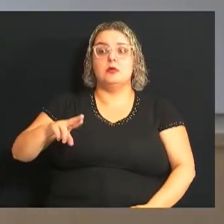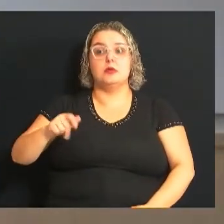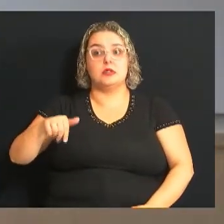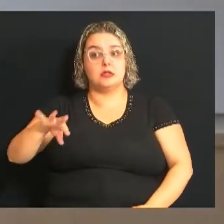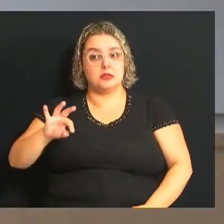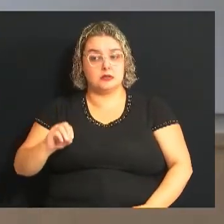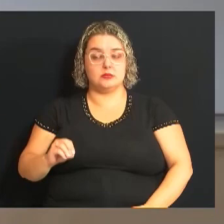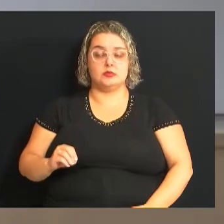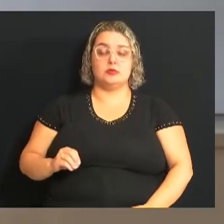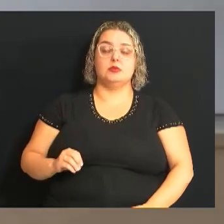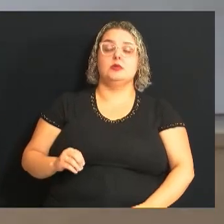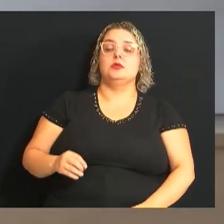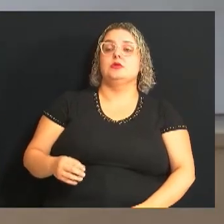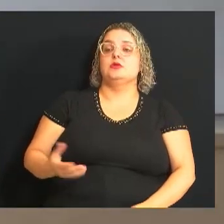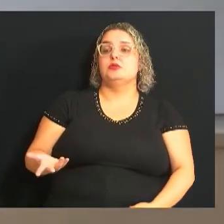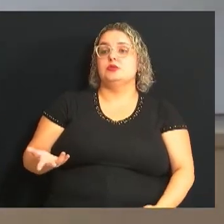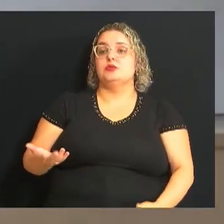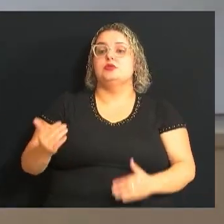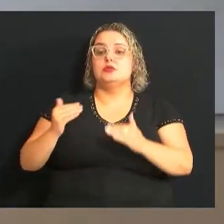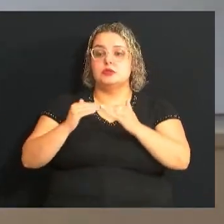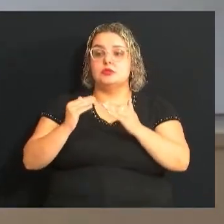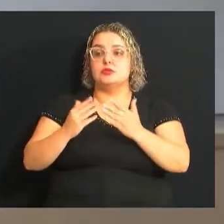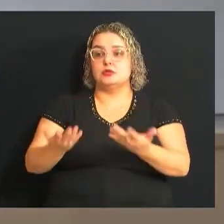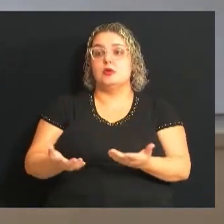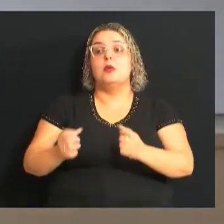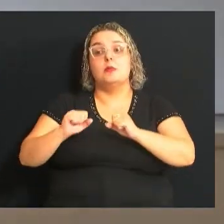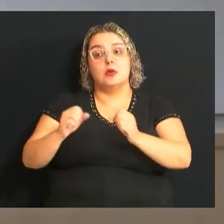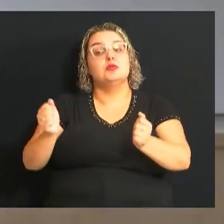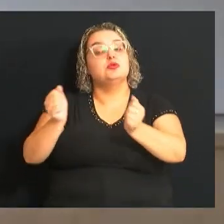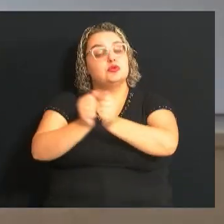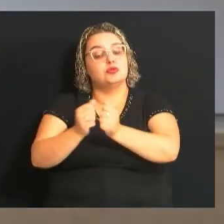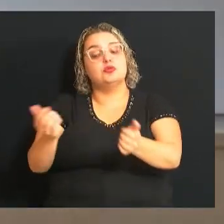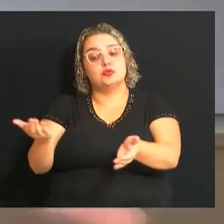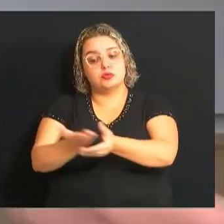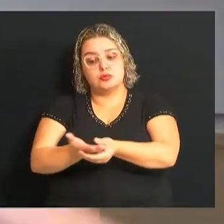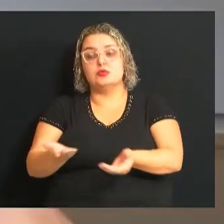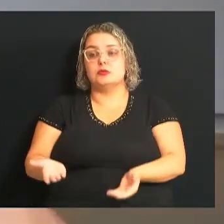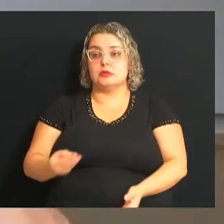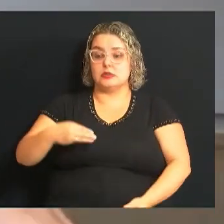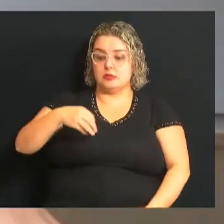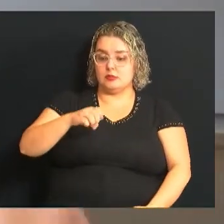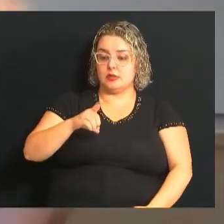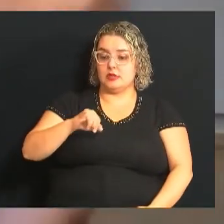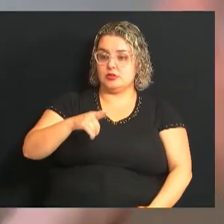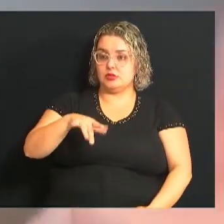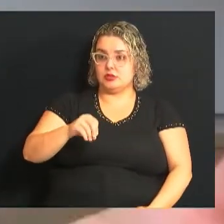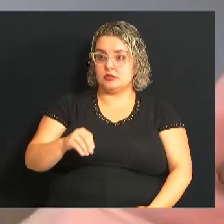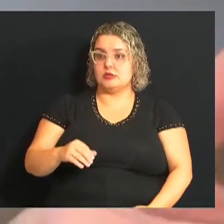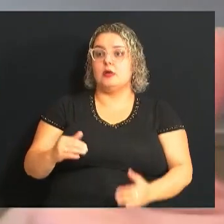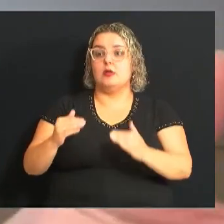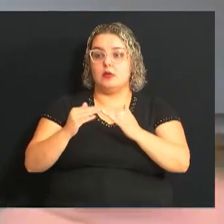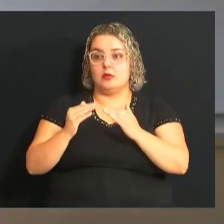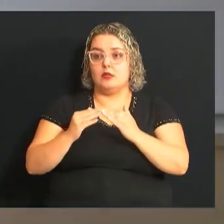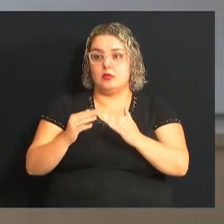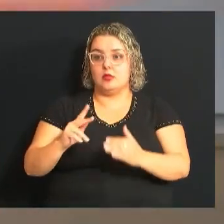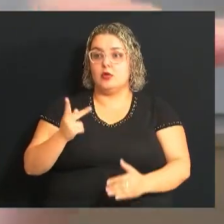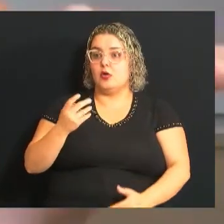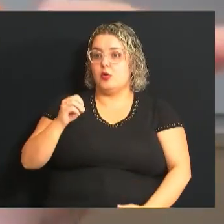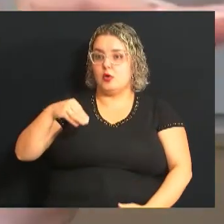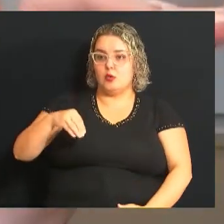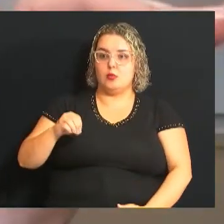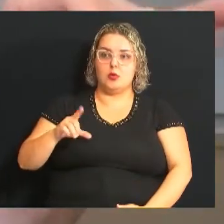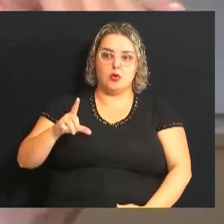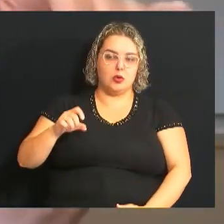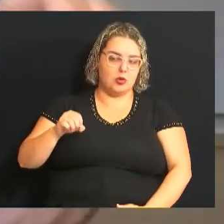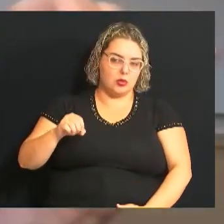pode até fazer um acordo que é homologado judicialmente, porque se você passa pela mediação, entra em acordo e homologa judicialmente, tem o mesmo